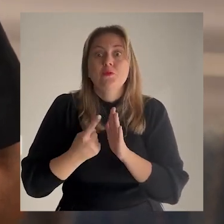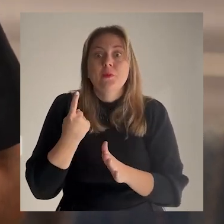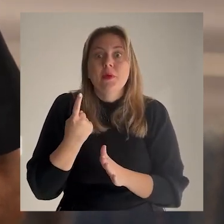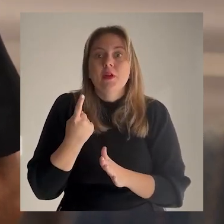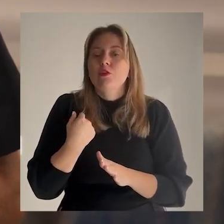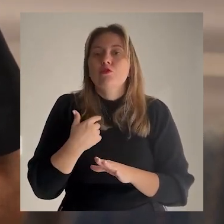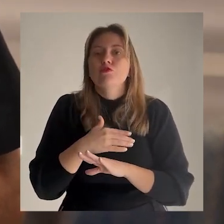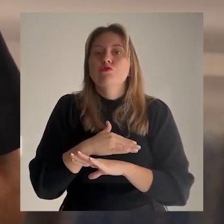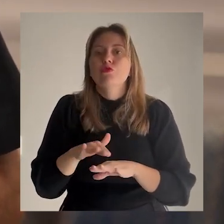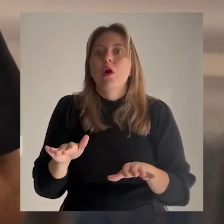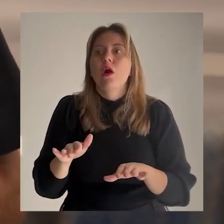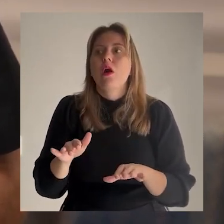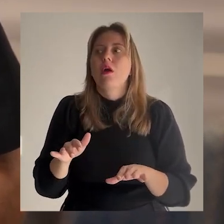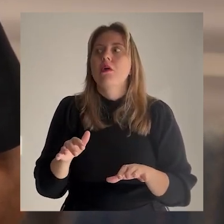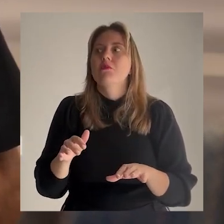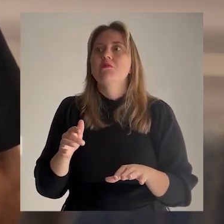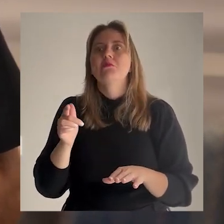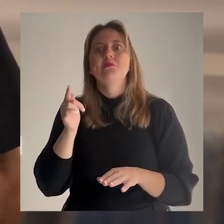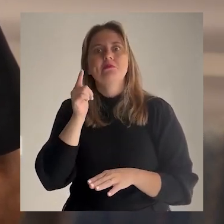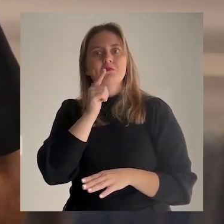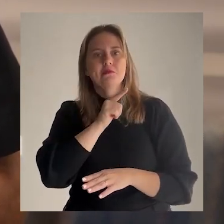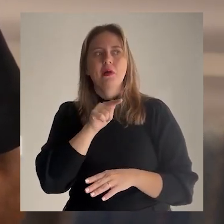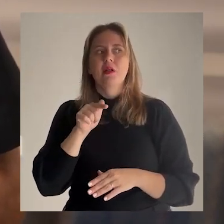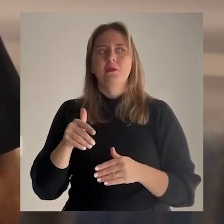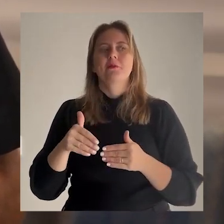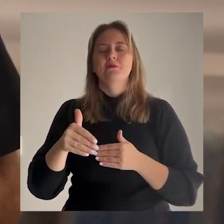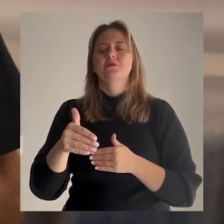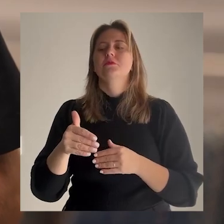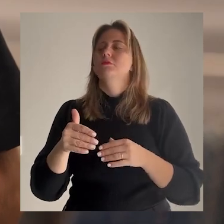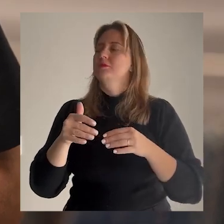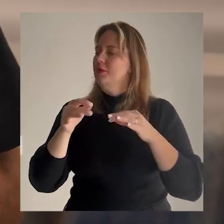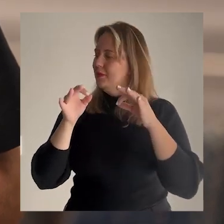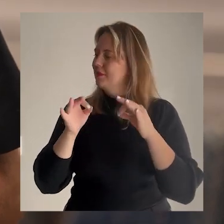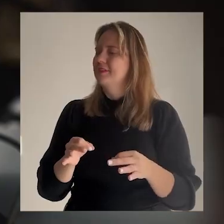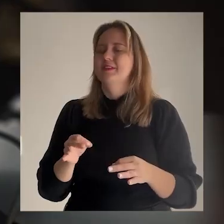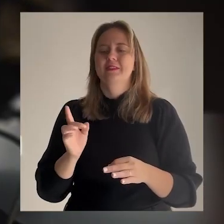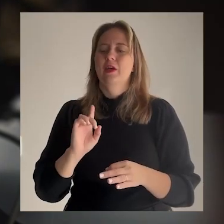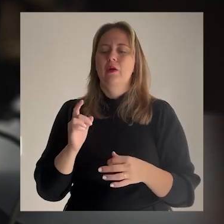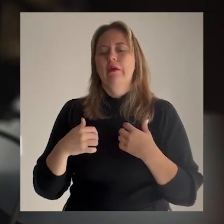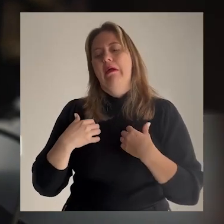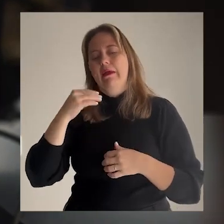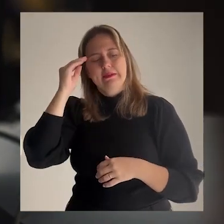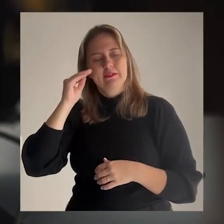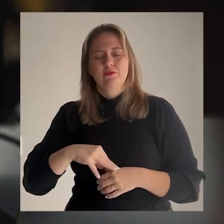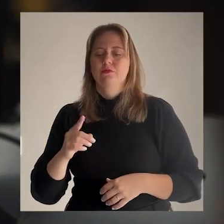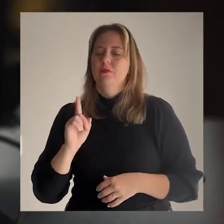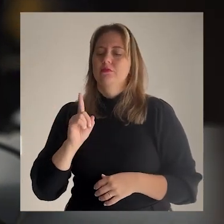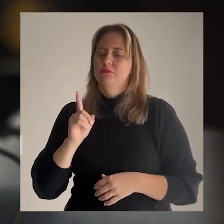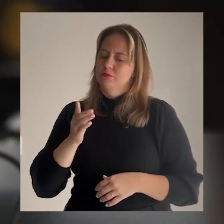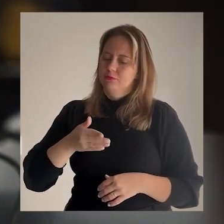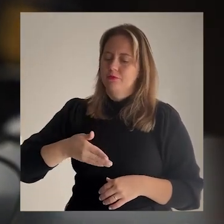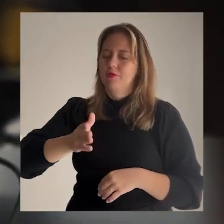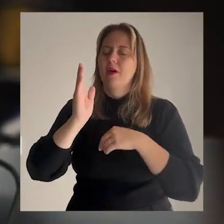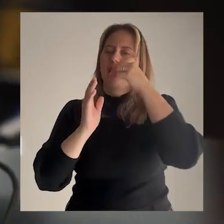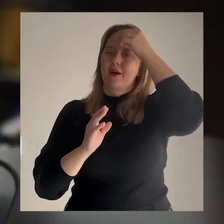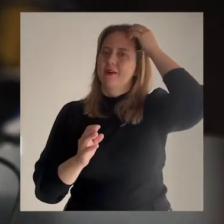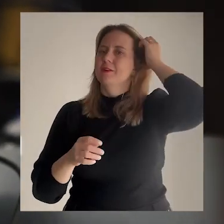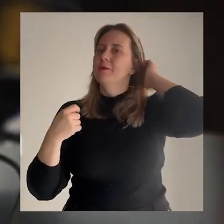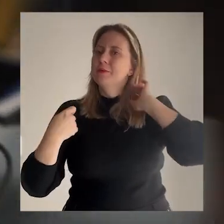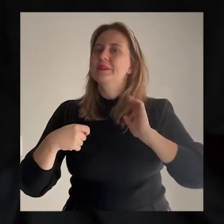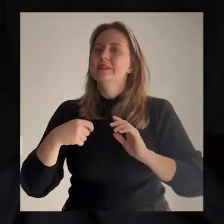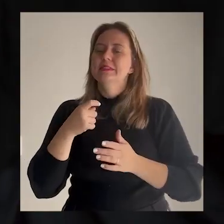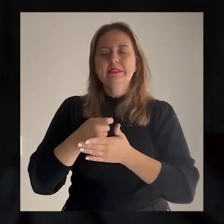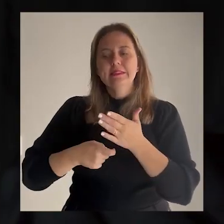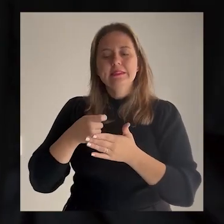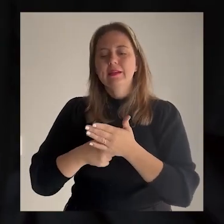eu só saí o Sweet Iron Mine, assim, daí, a partir daí eu, não adianta ficar desistindo toda hora, né? Tem que tentar